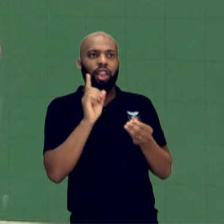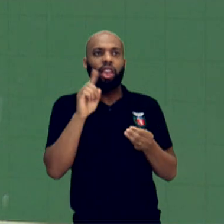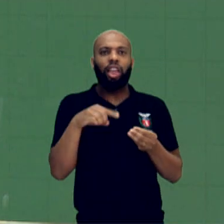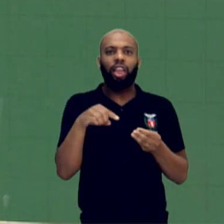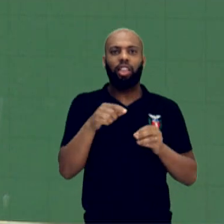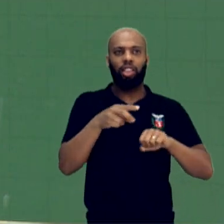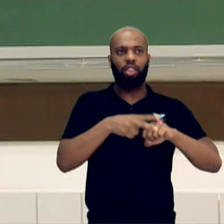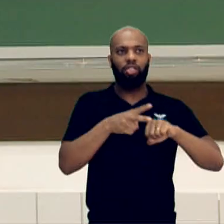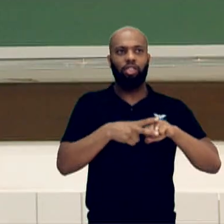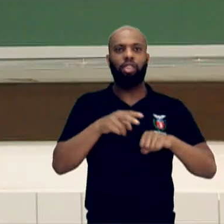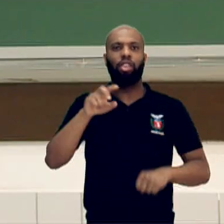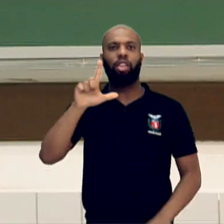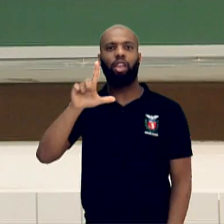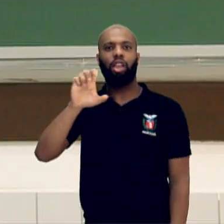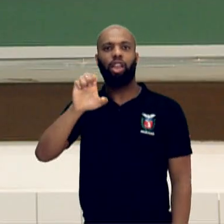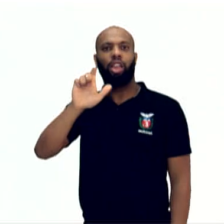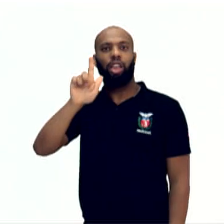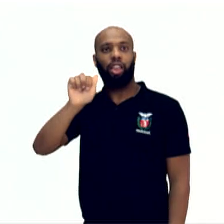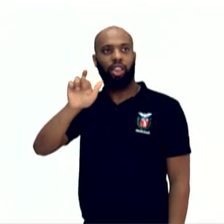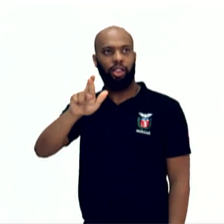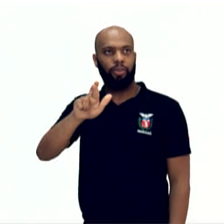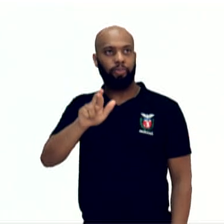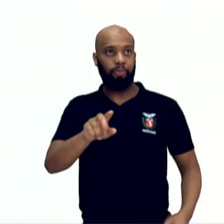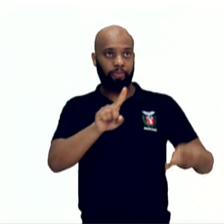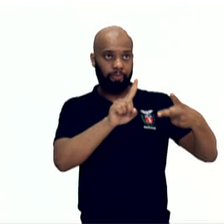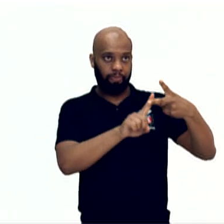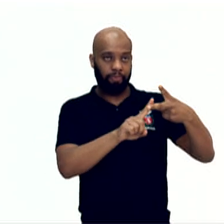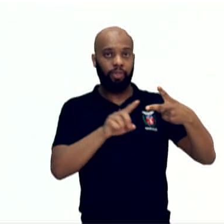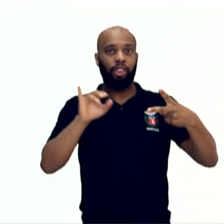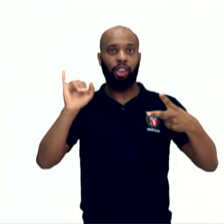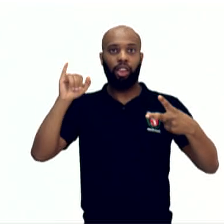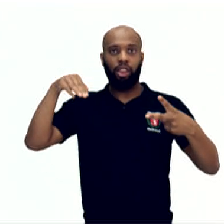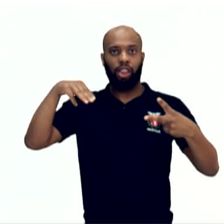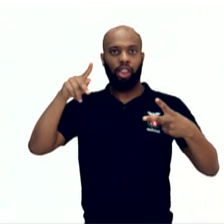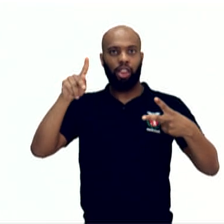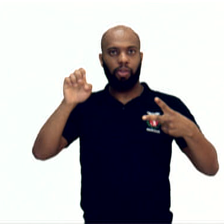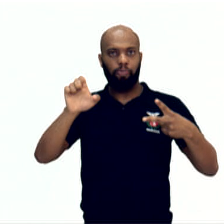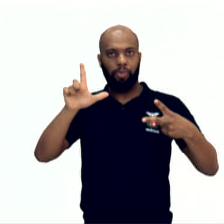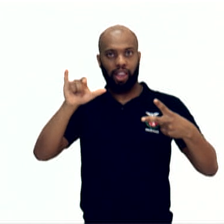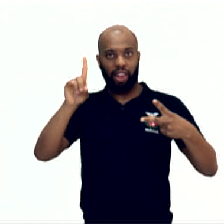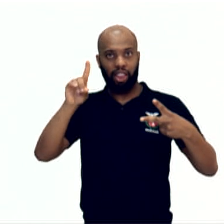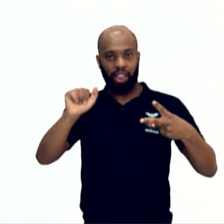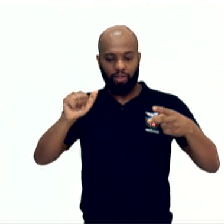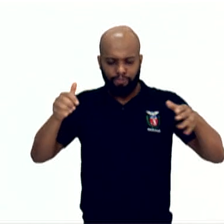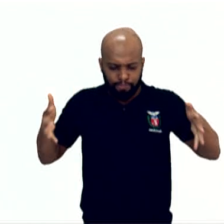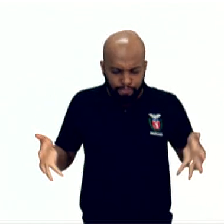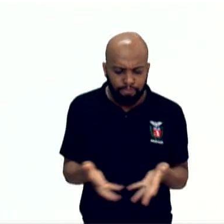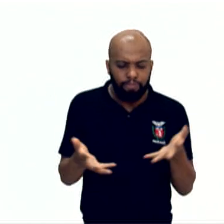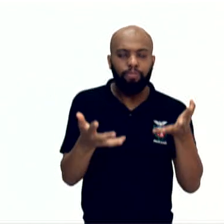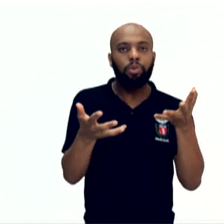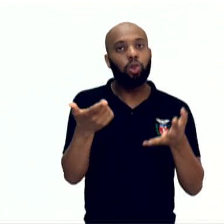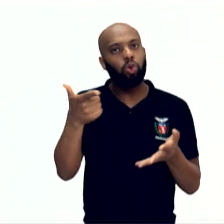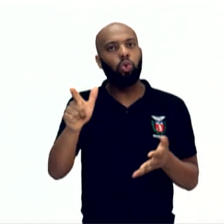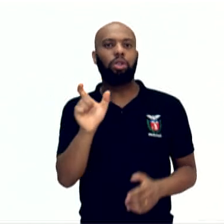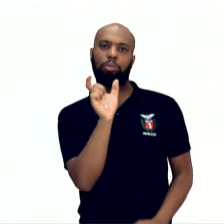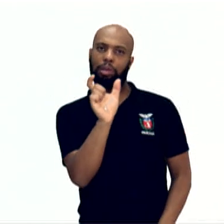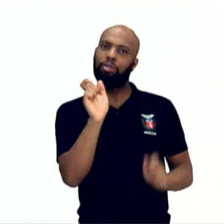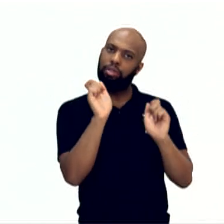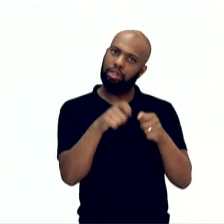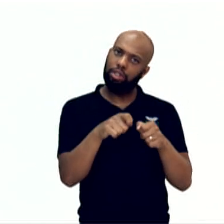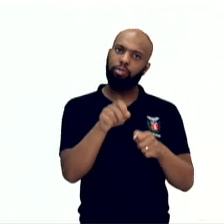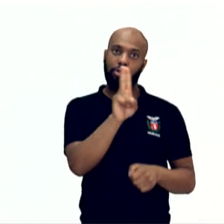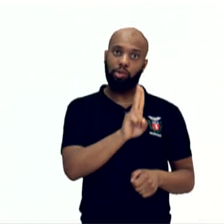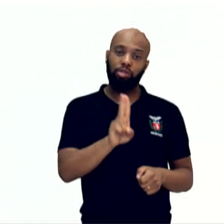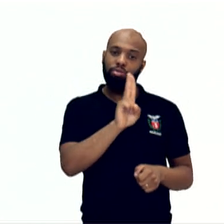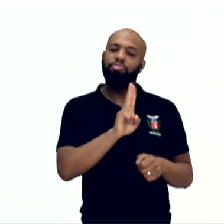legar, lega-nos. Impelida, impulsionada. Então, é outra palavra que eu posso usar para substituir.